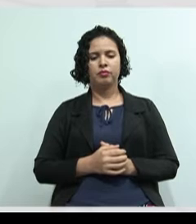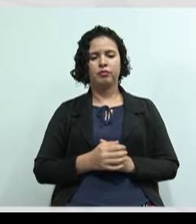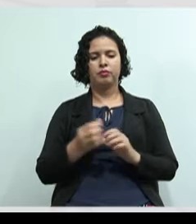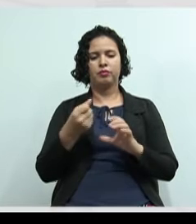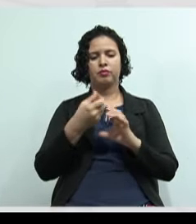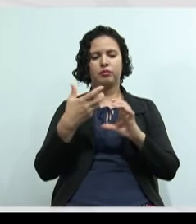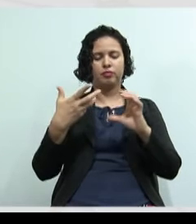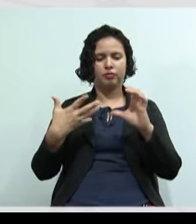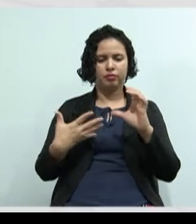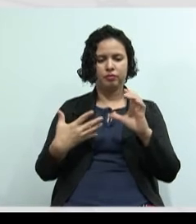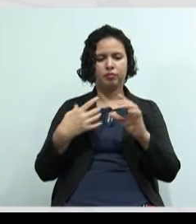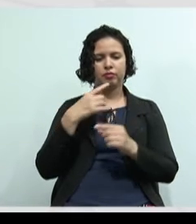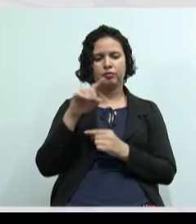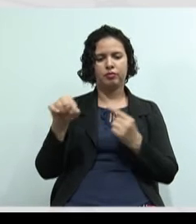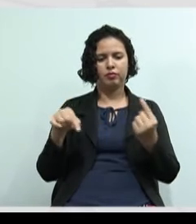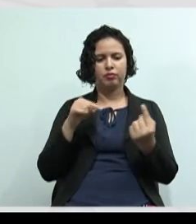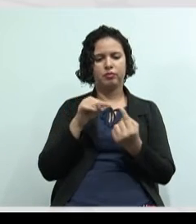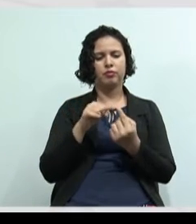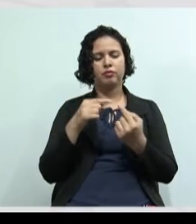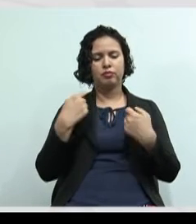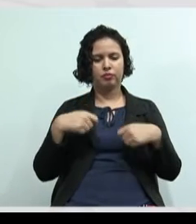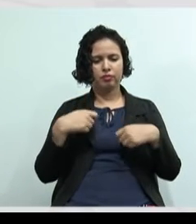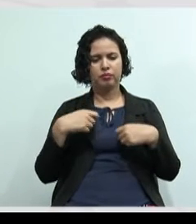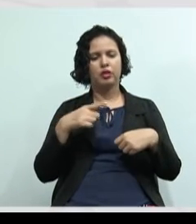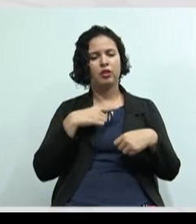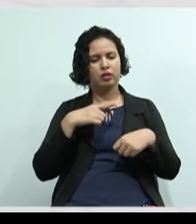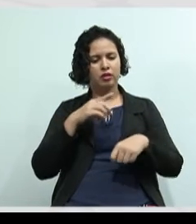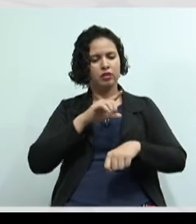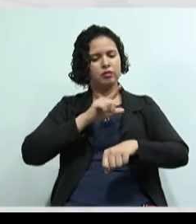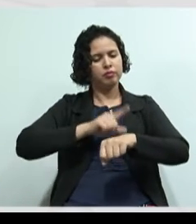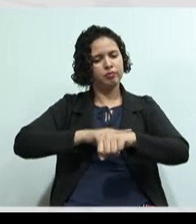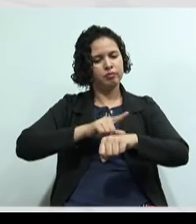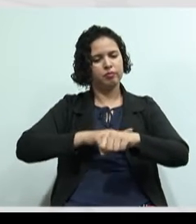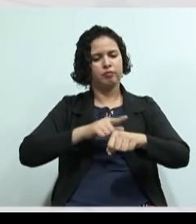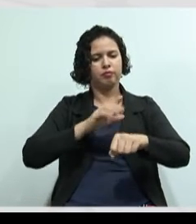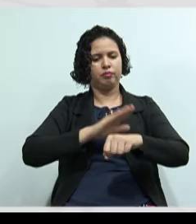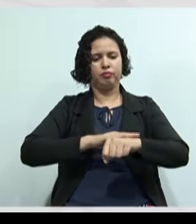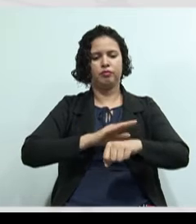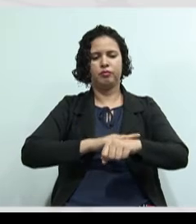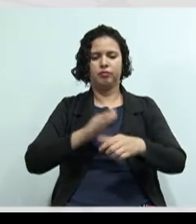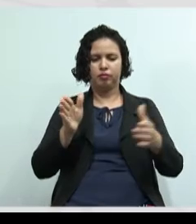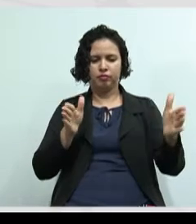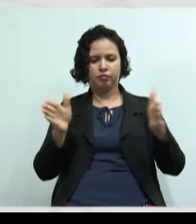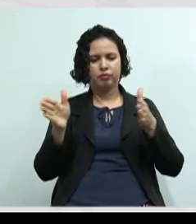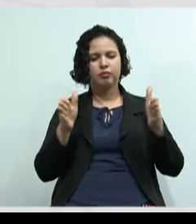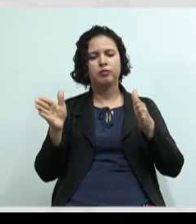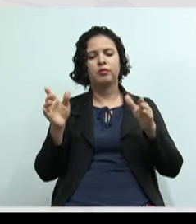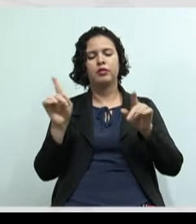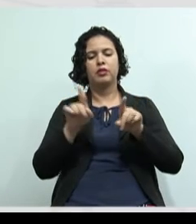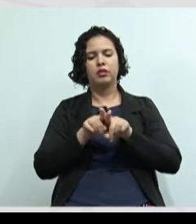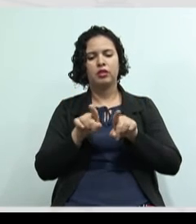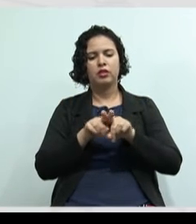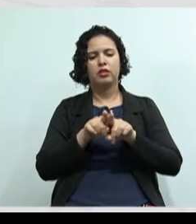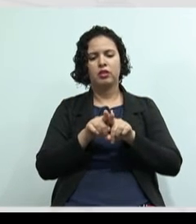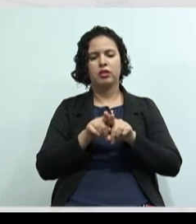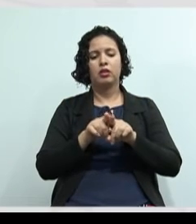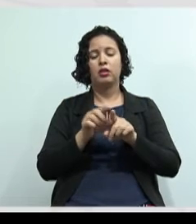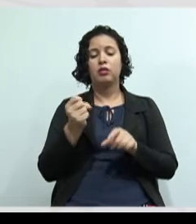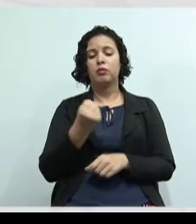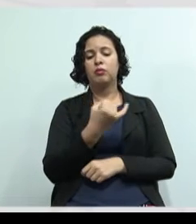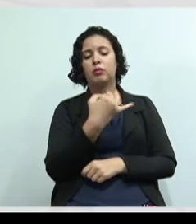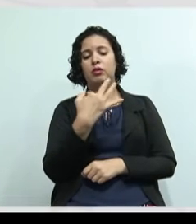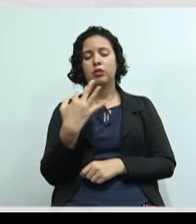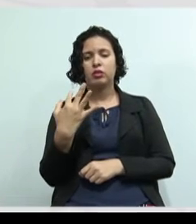e desafiadores. Eles precisam ter prazo determinado, precisam ser mensuráveis, né, de forma quantitativa e